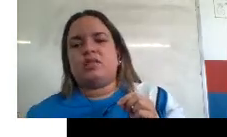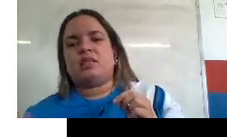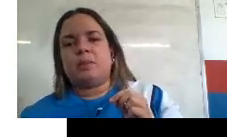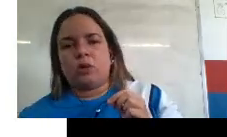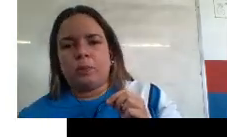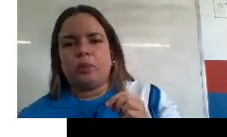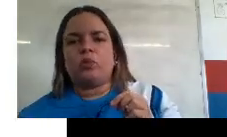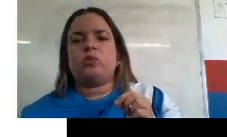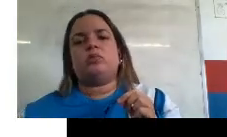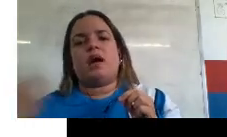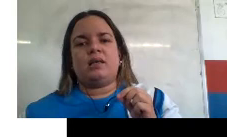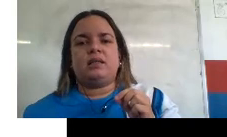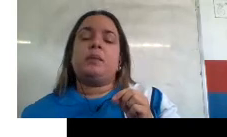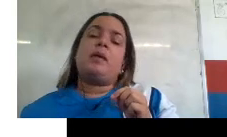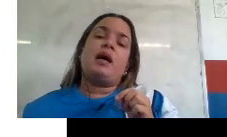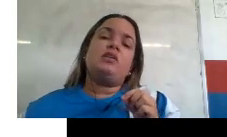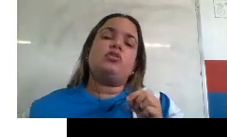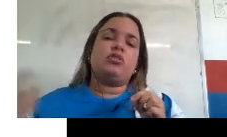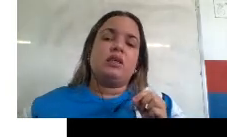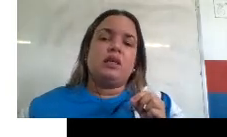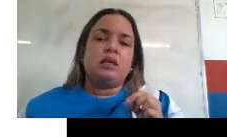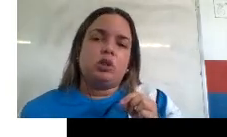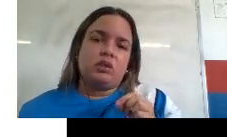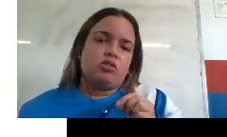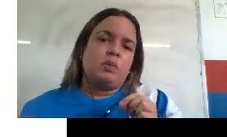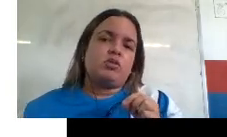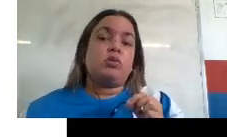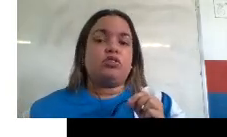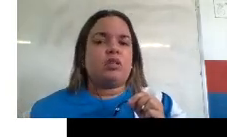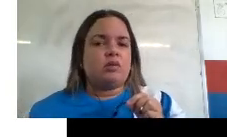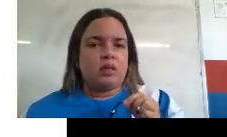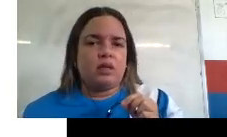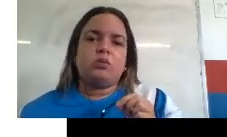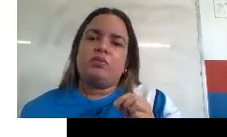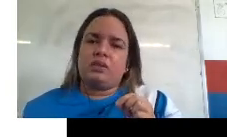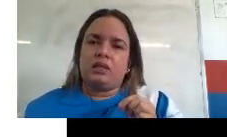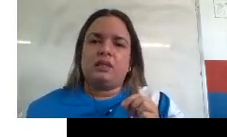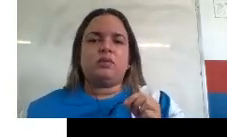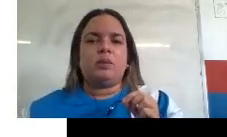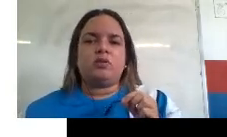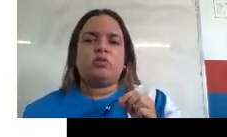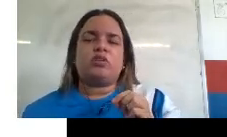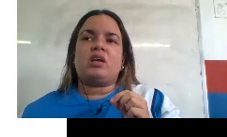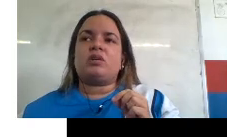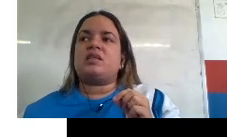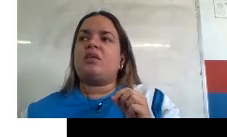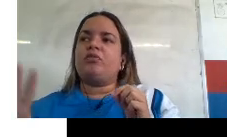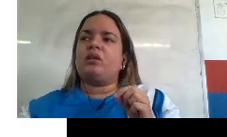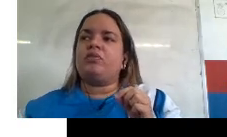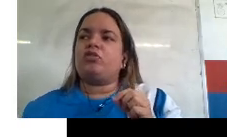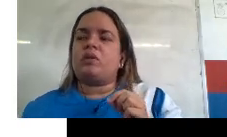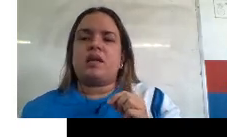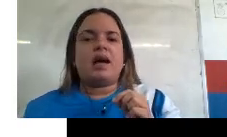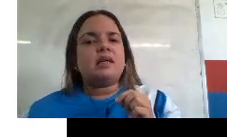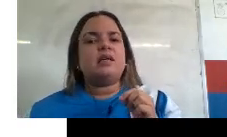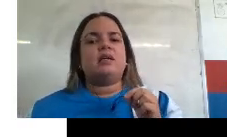A justiça demora um pouco ainda, mas todas as pessoas têm direito à vida. Então, tem pessoas que acham assim, ah,